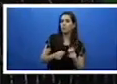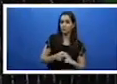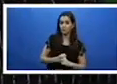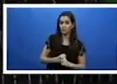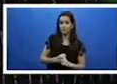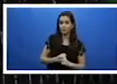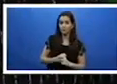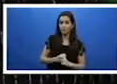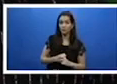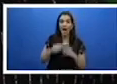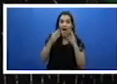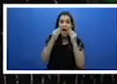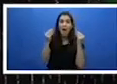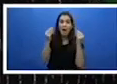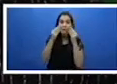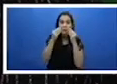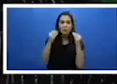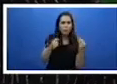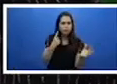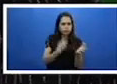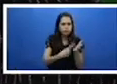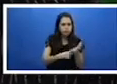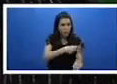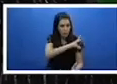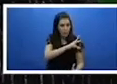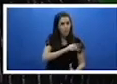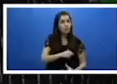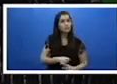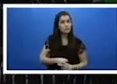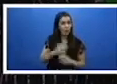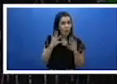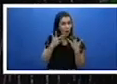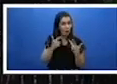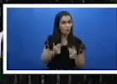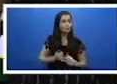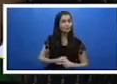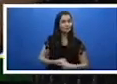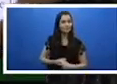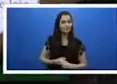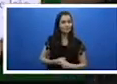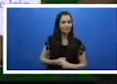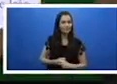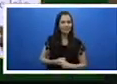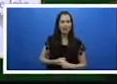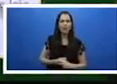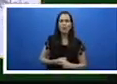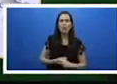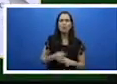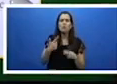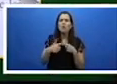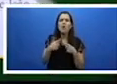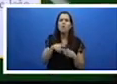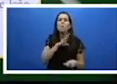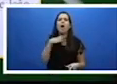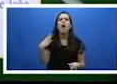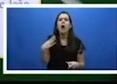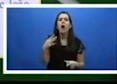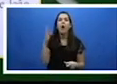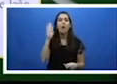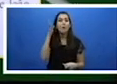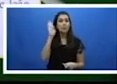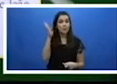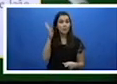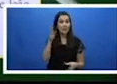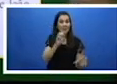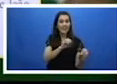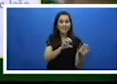A raposa dará uma lição ao leão, cobrando pela morte do burro e ensinando